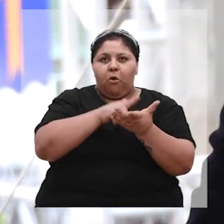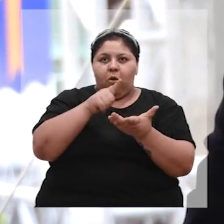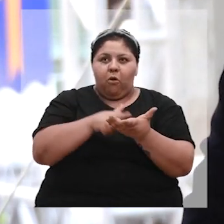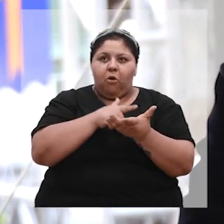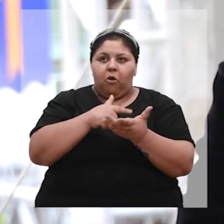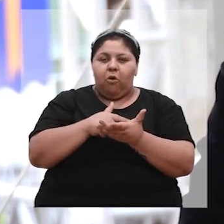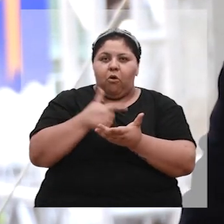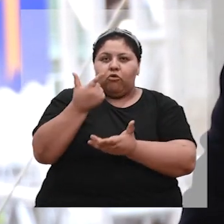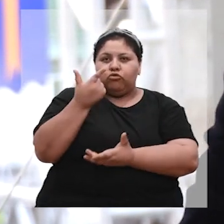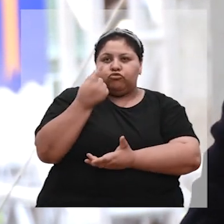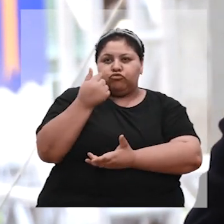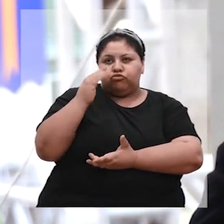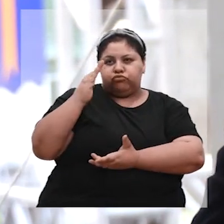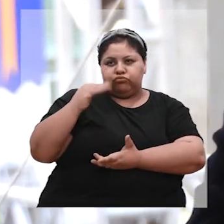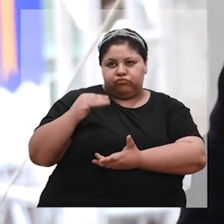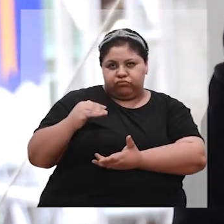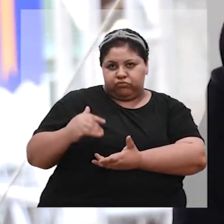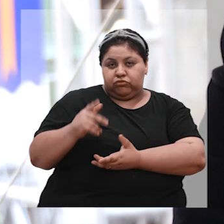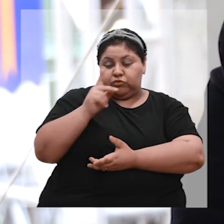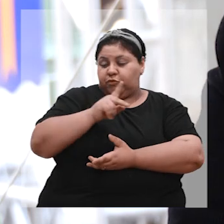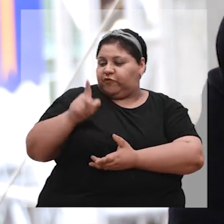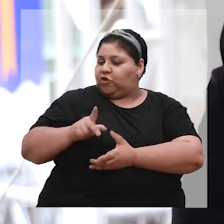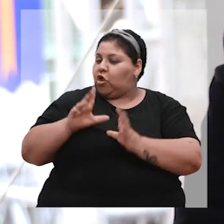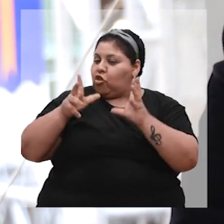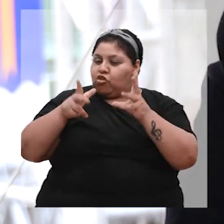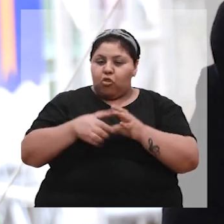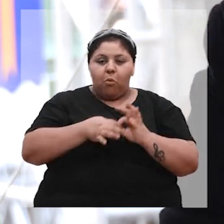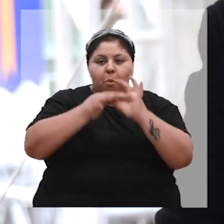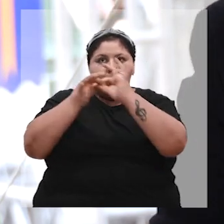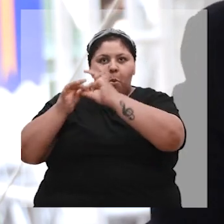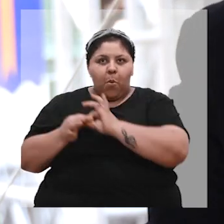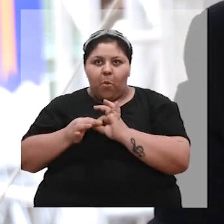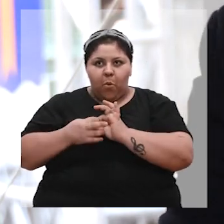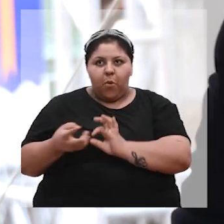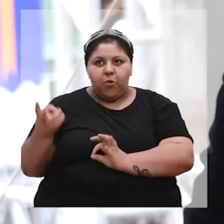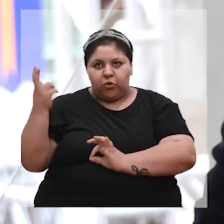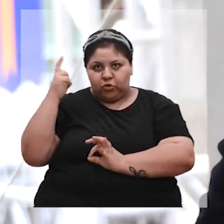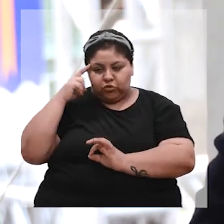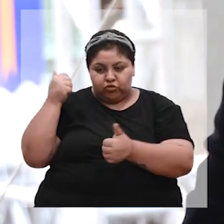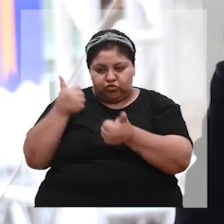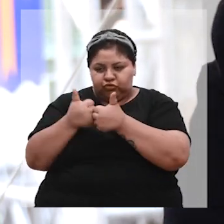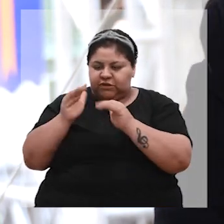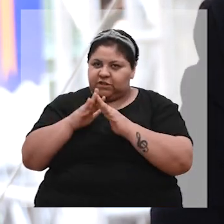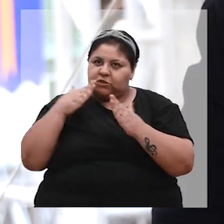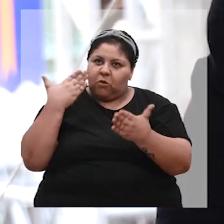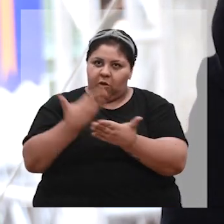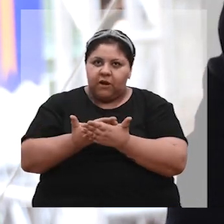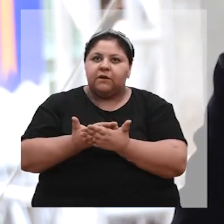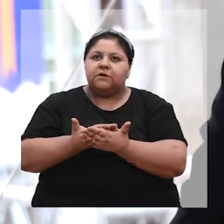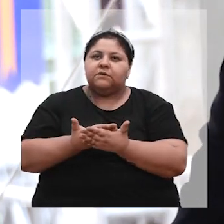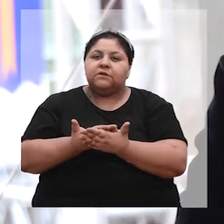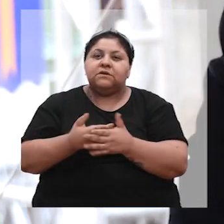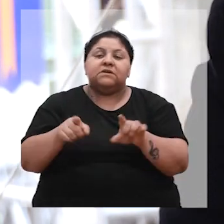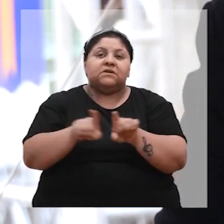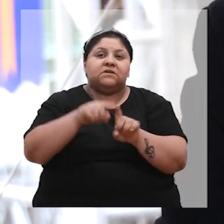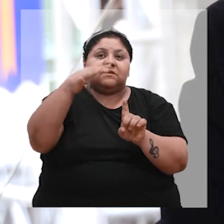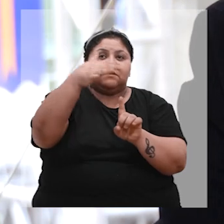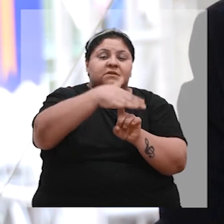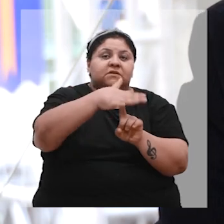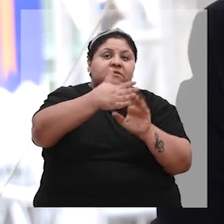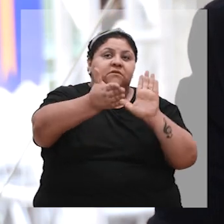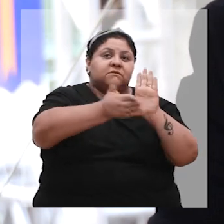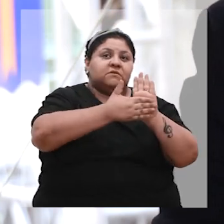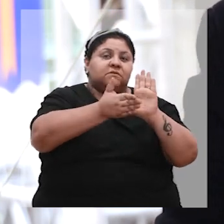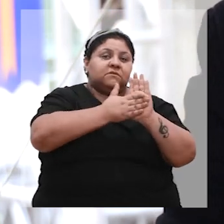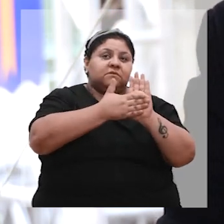feira, com a questão dos descontos também, os professores já estão totalmente ligados à questão cultural através da escola, enfim, seu hábito de vida, né?